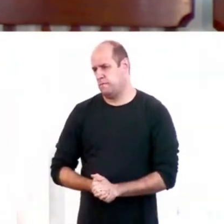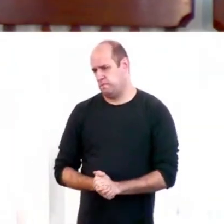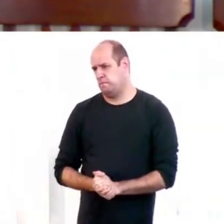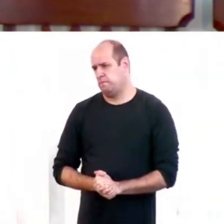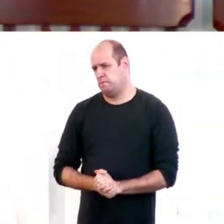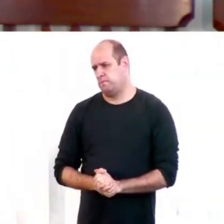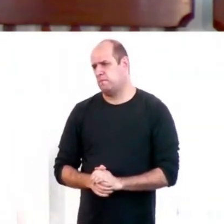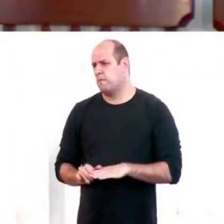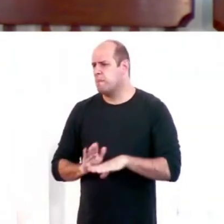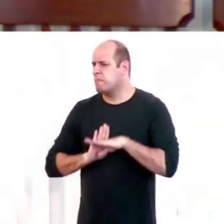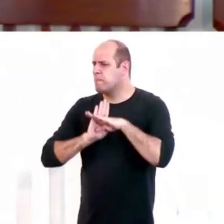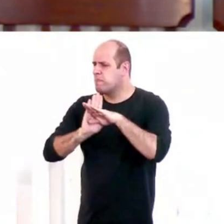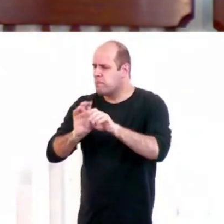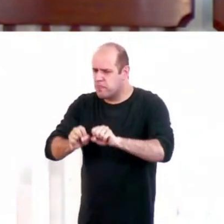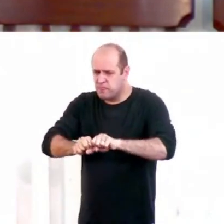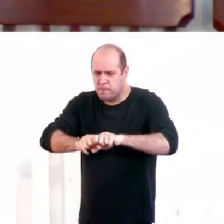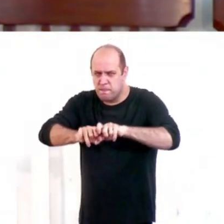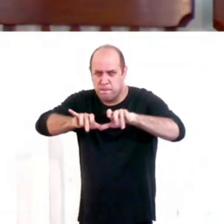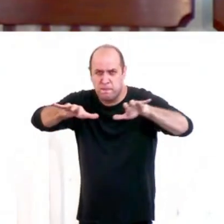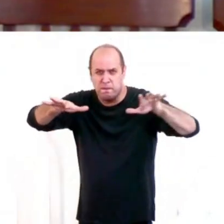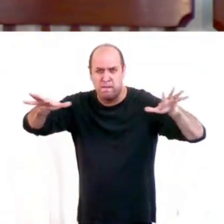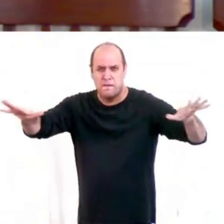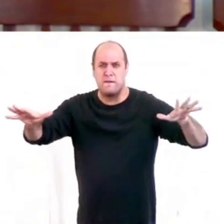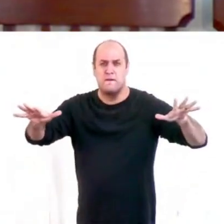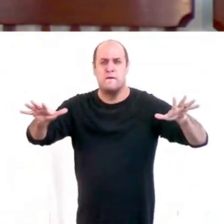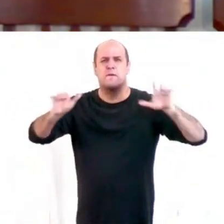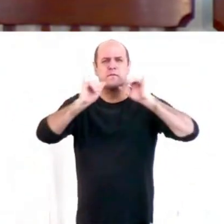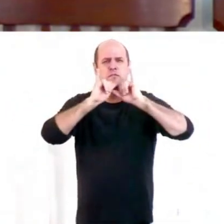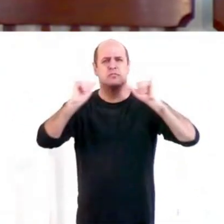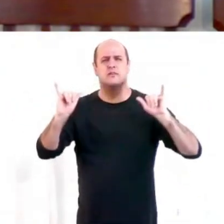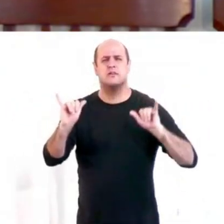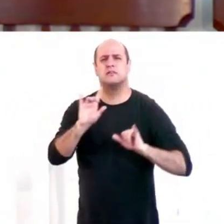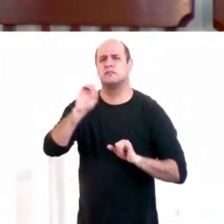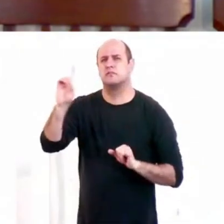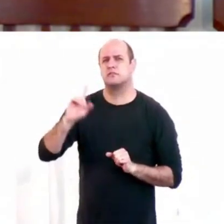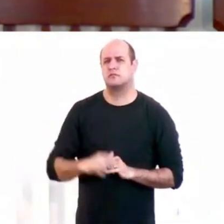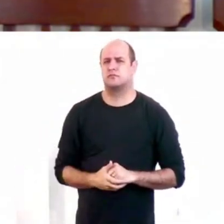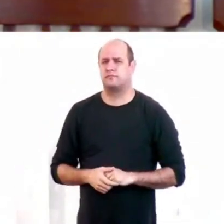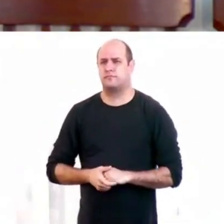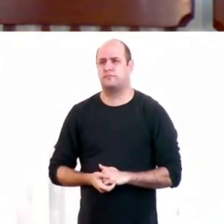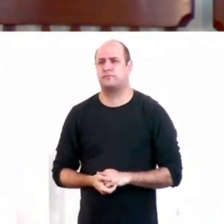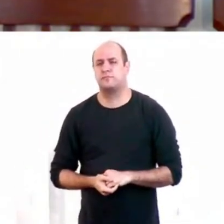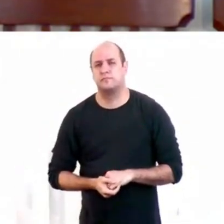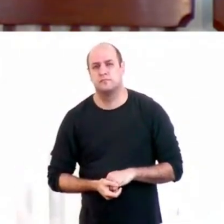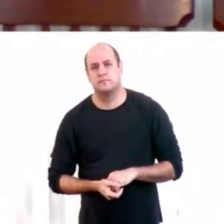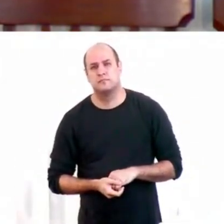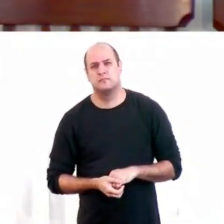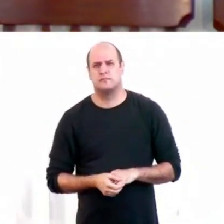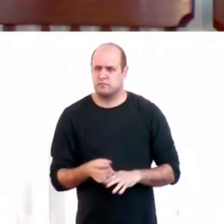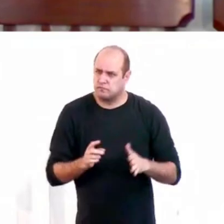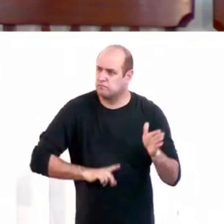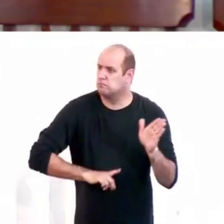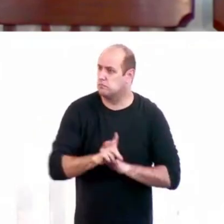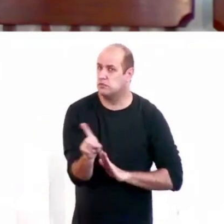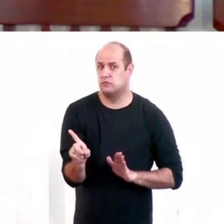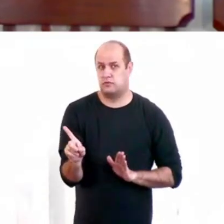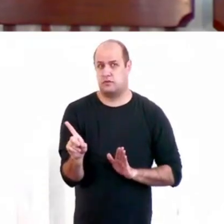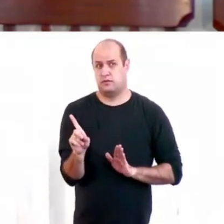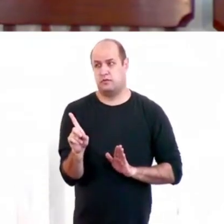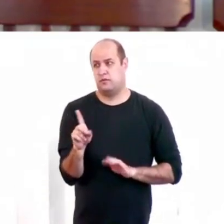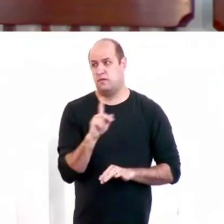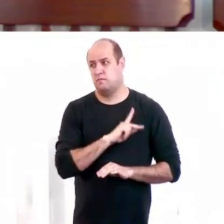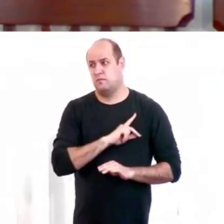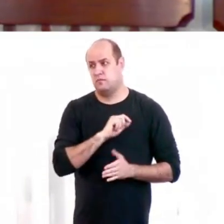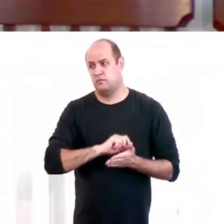Ajudem a espalhar a mensagem do verdadeiro Evangelho. Por isso que eu pergunto, junto com o ensinamento de Paulo, por causa